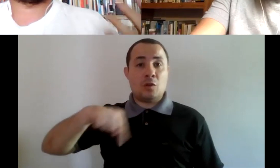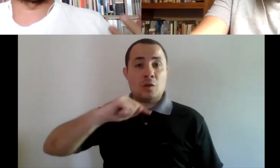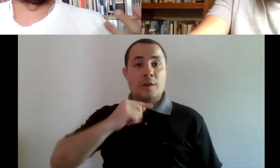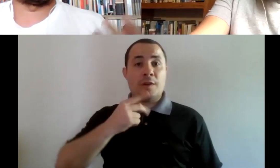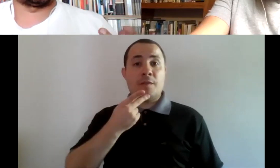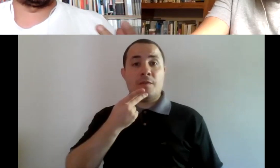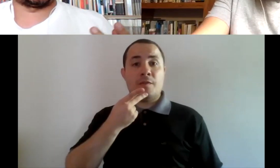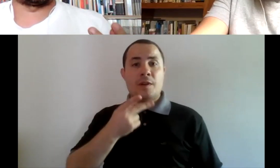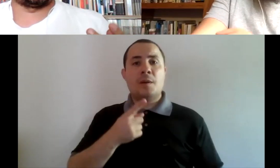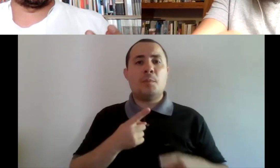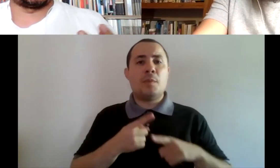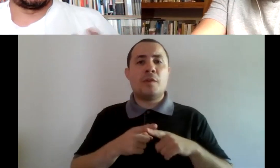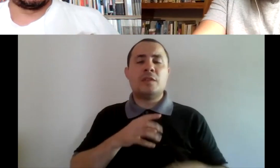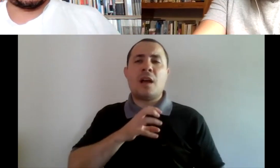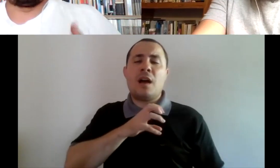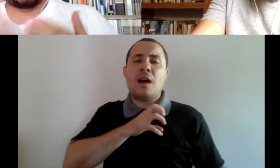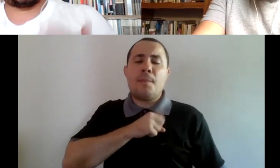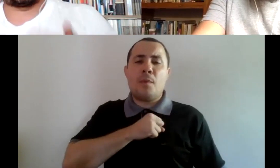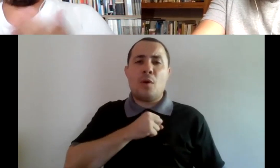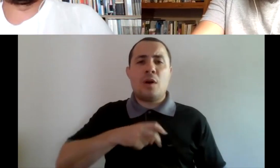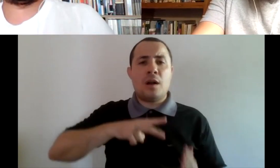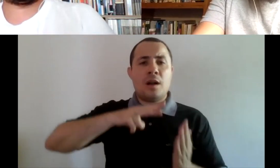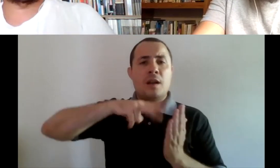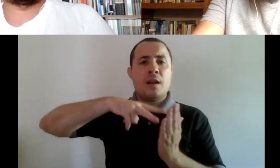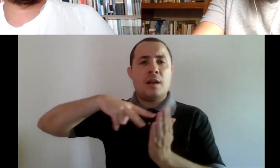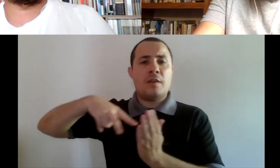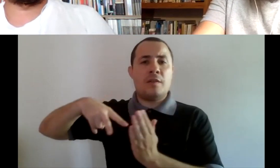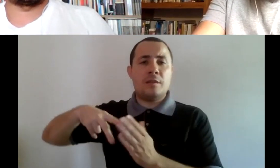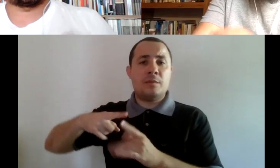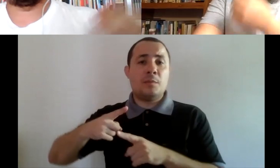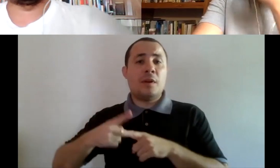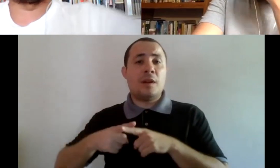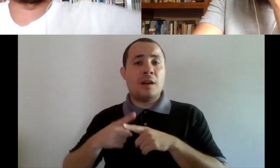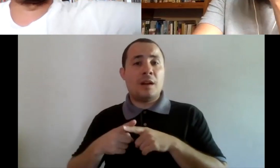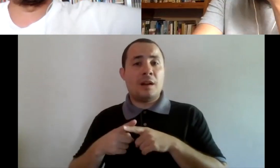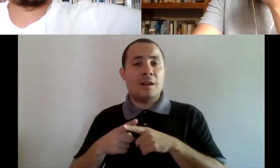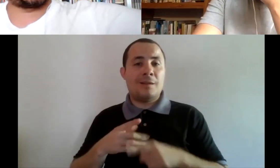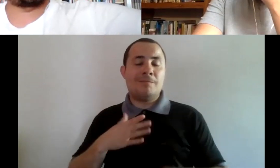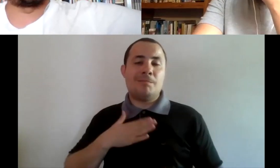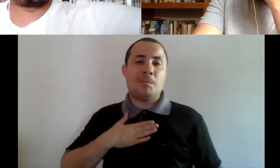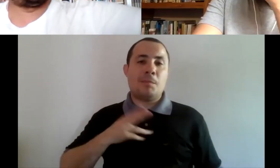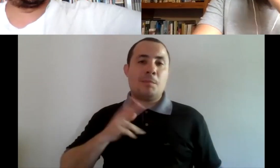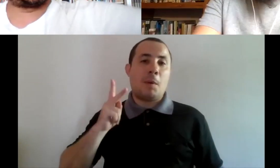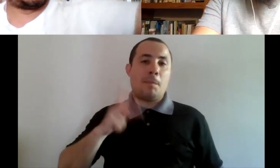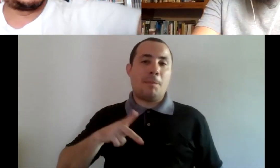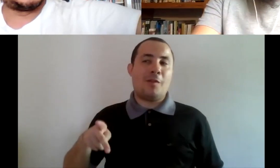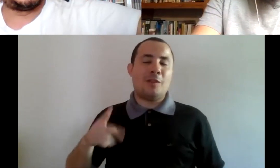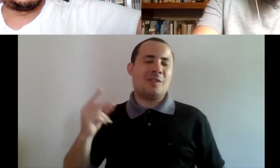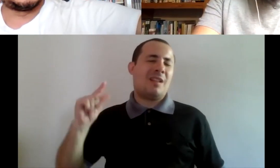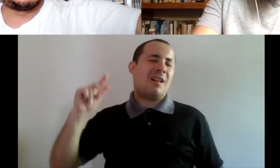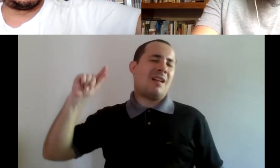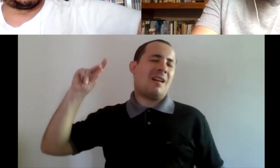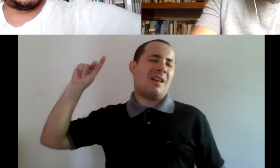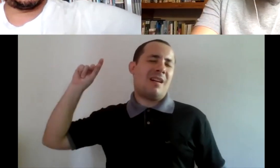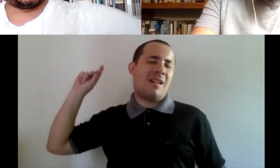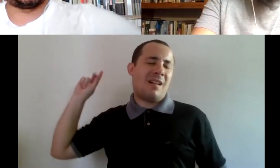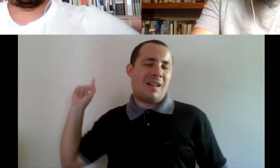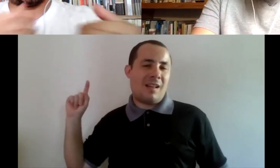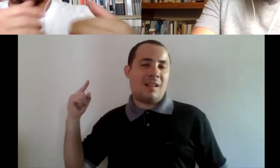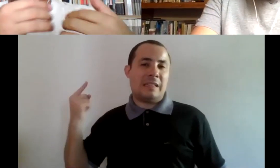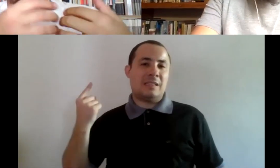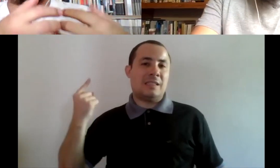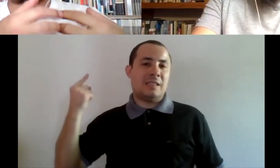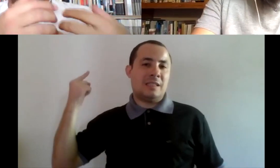você se apaixonou pela literatura, é muito comum que a resposta seja, olha, foi o professor tal que eu tive em tal ano, né,